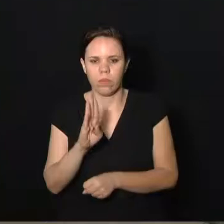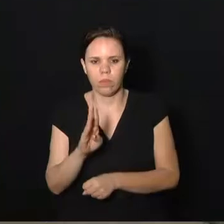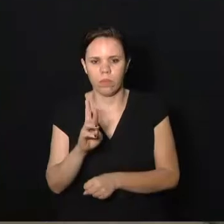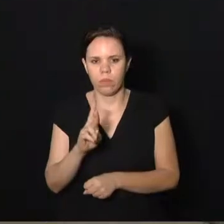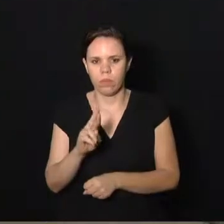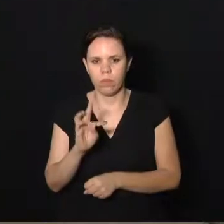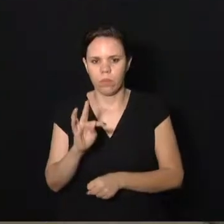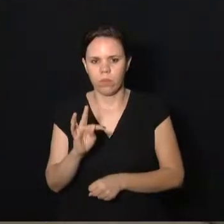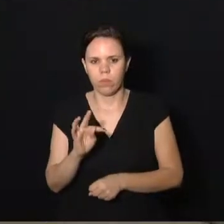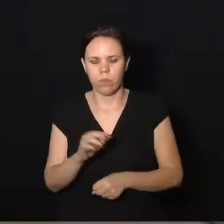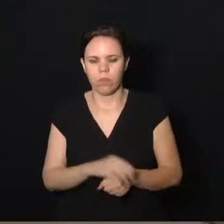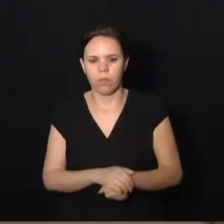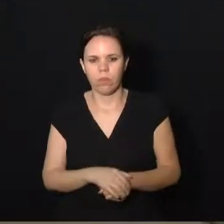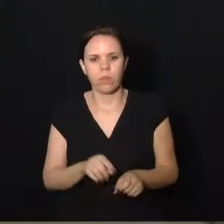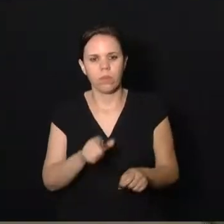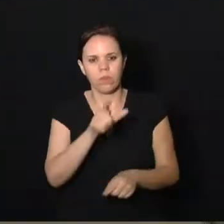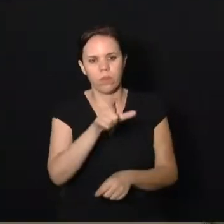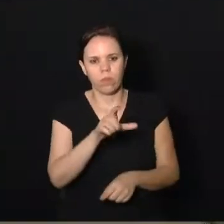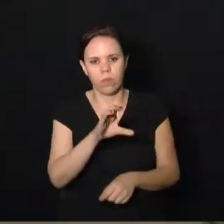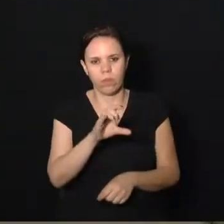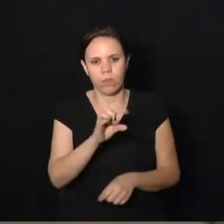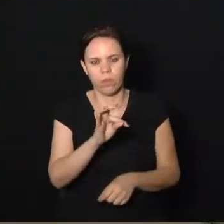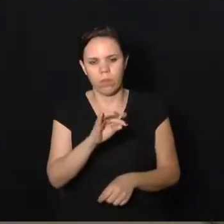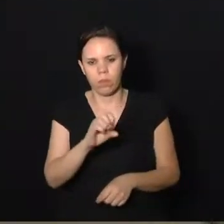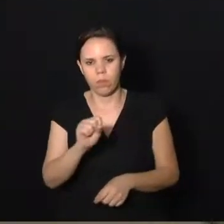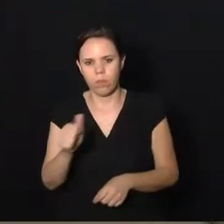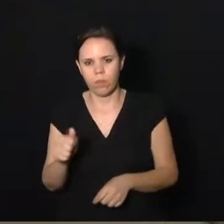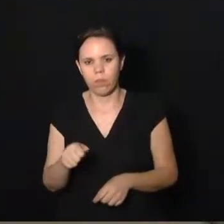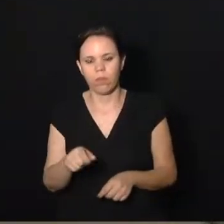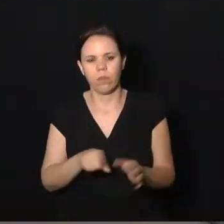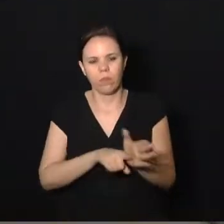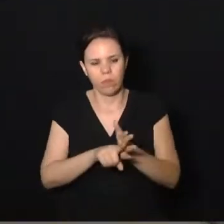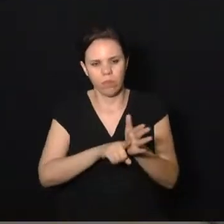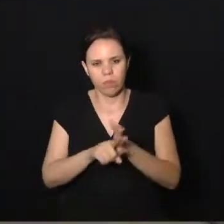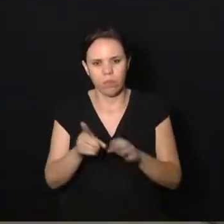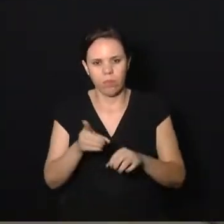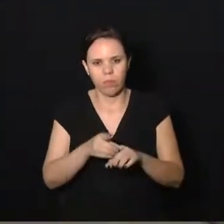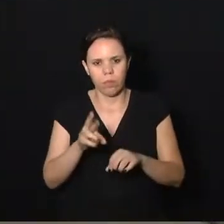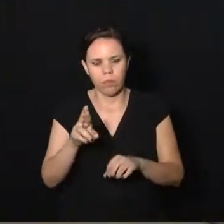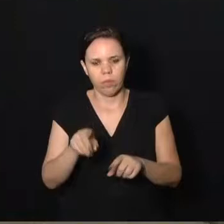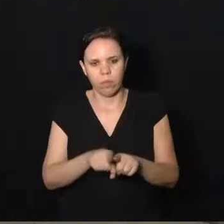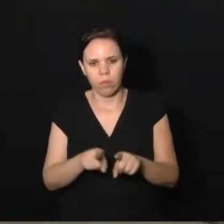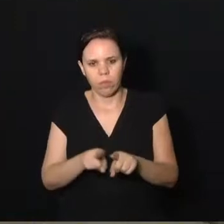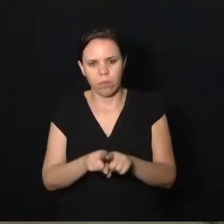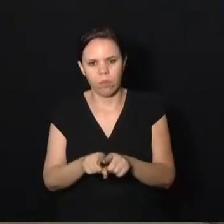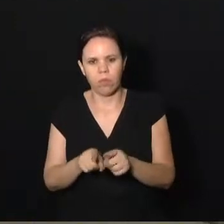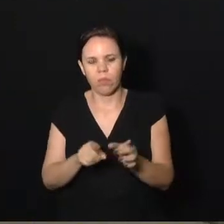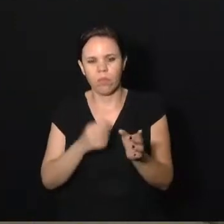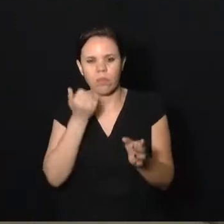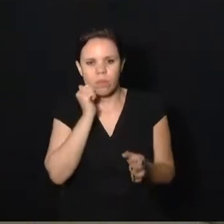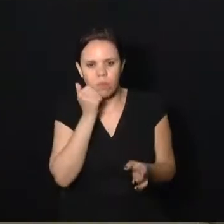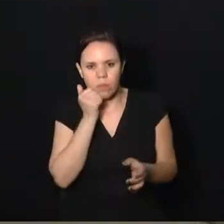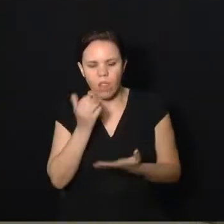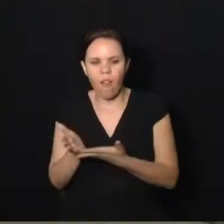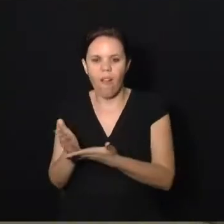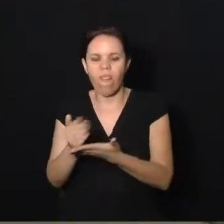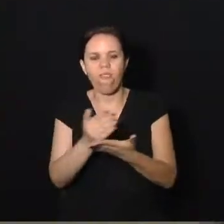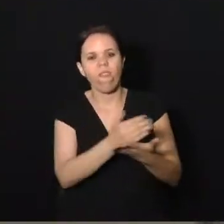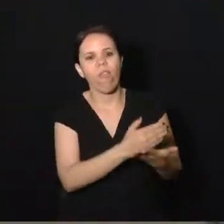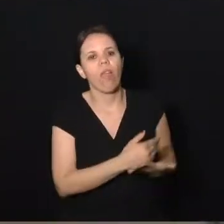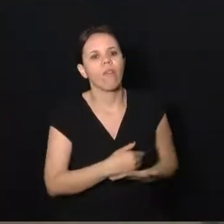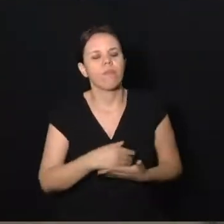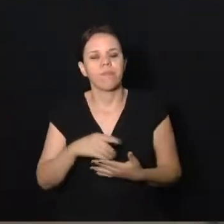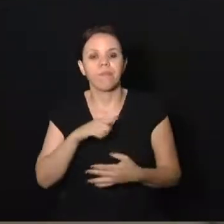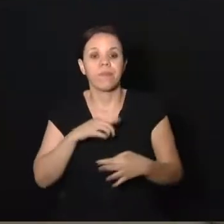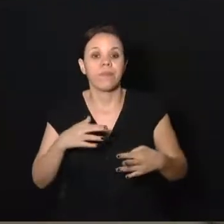Clarissa também, pesquisadora, né, doutoranda, e também hoje virou cientista de dados, dados de cidades. Então, somos